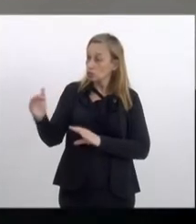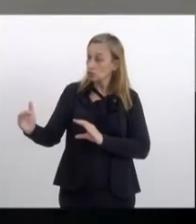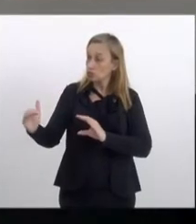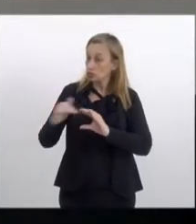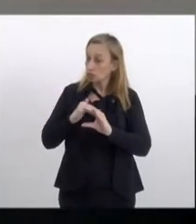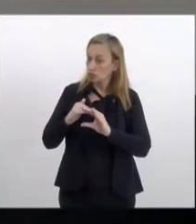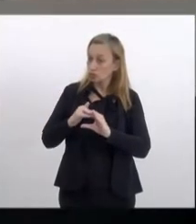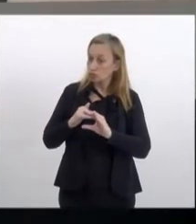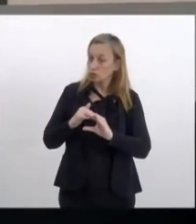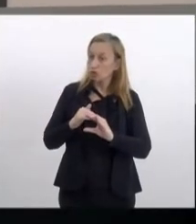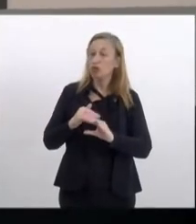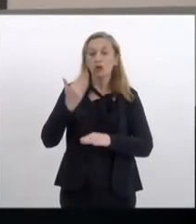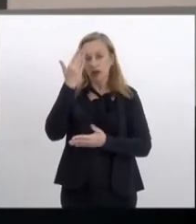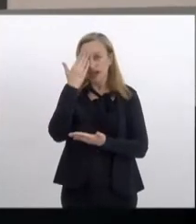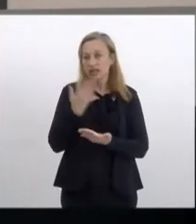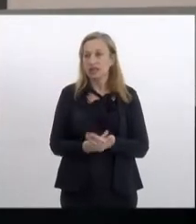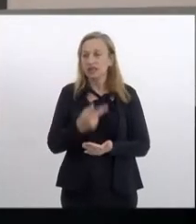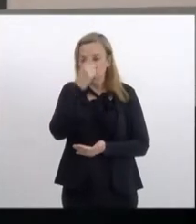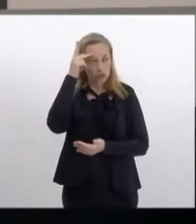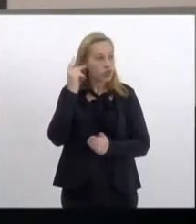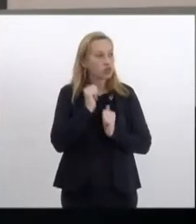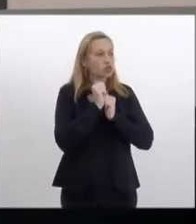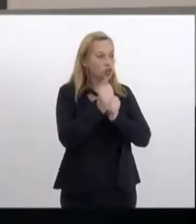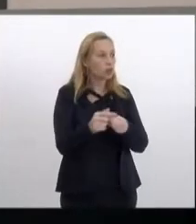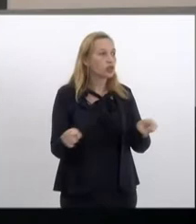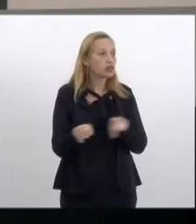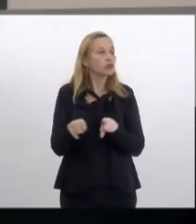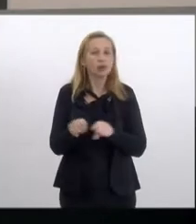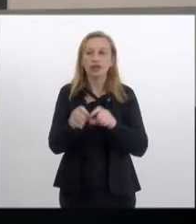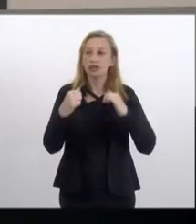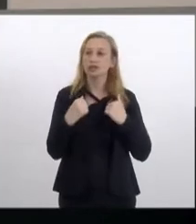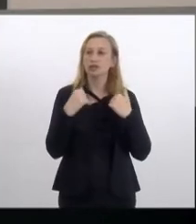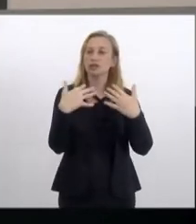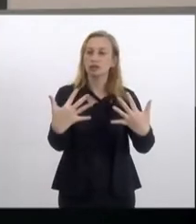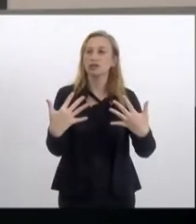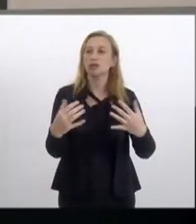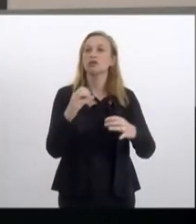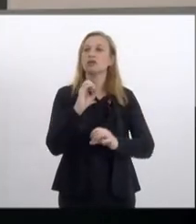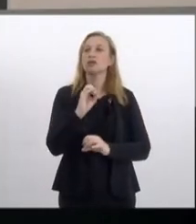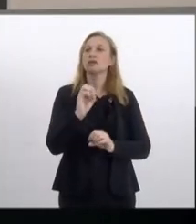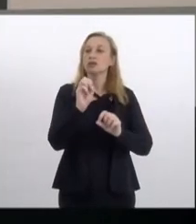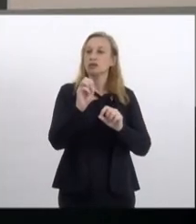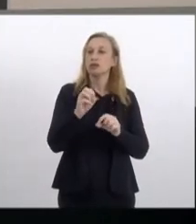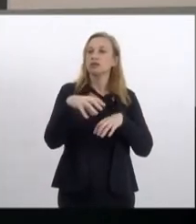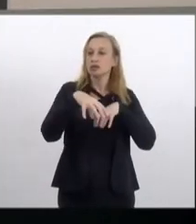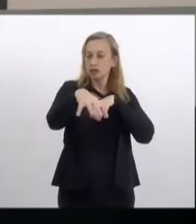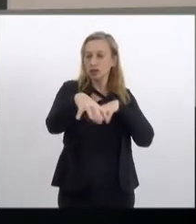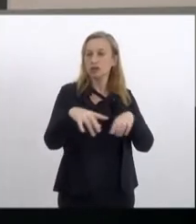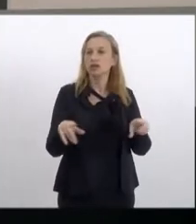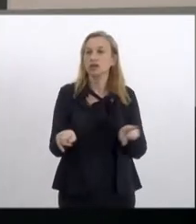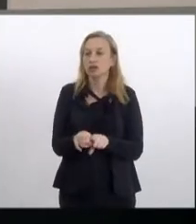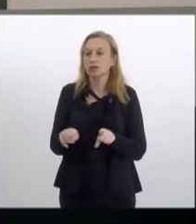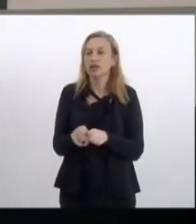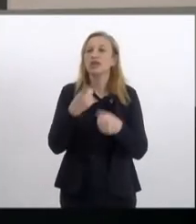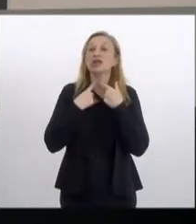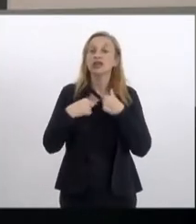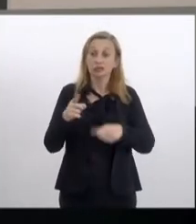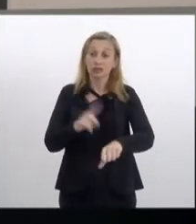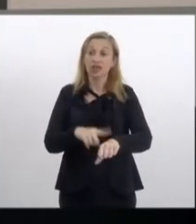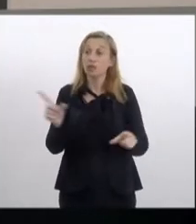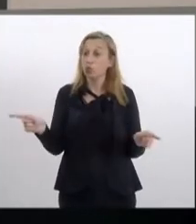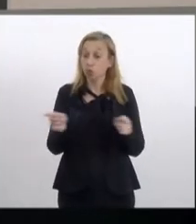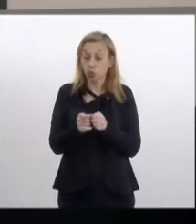acesso, tanto, eu acredito que as pessoas também que acompanham essa audiência online também deseja. A gente sabe que o nosso tempo é bem